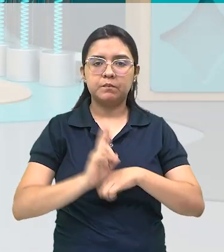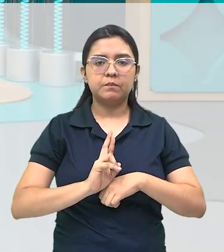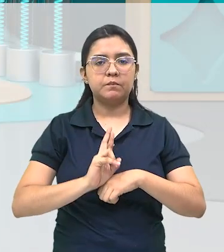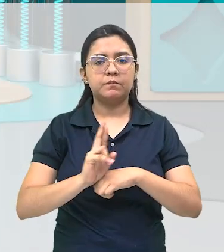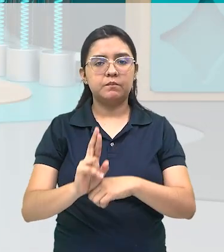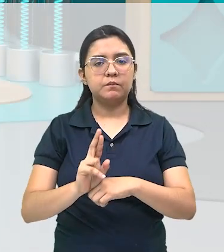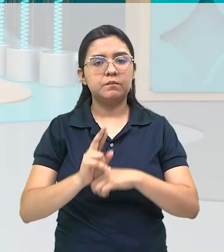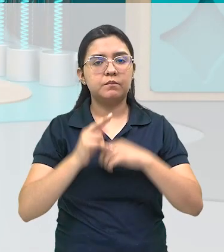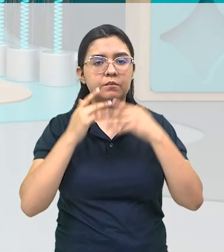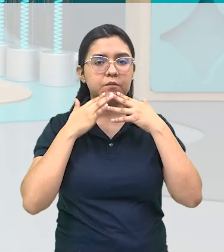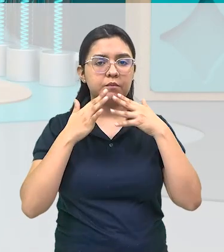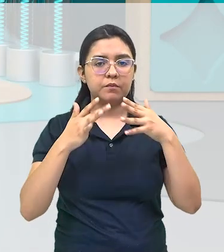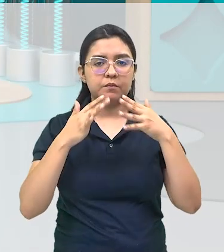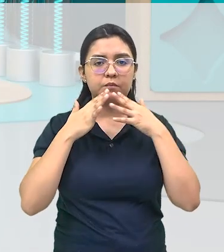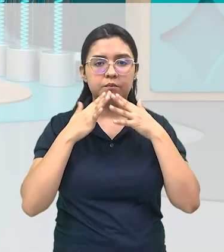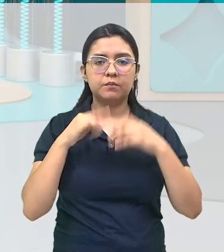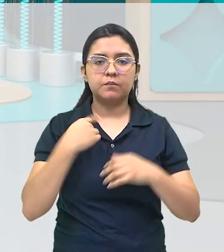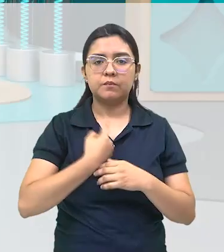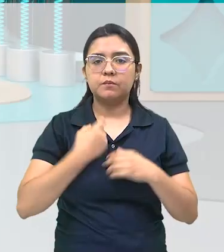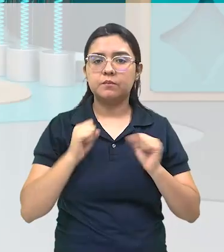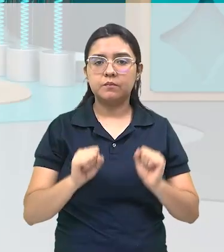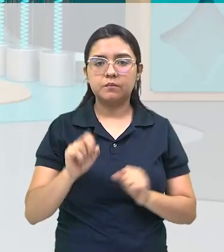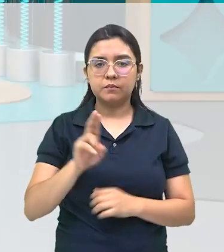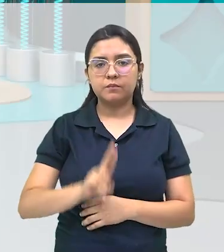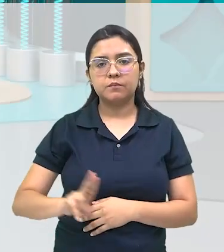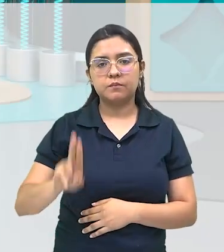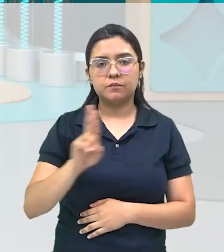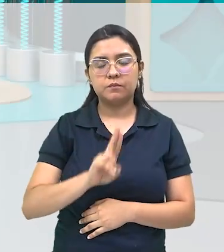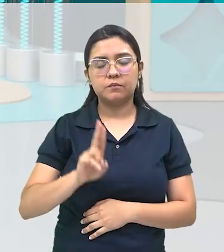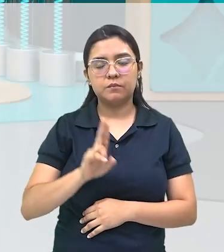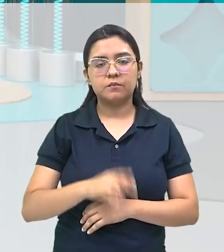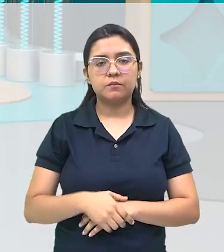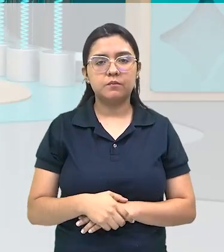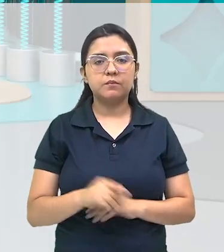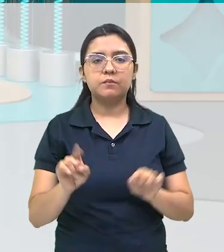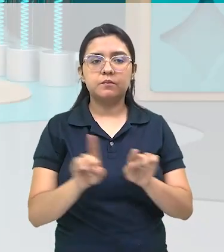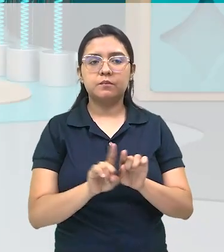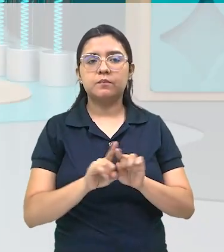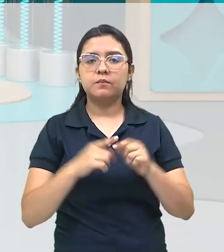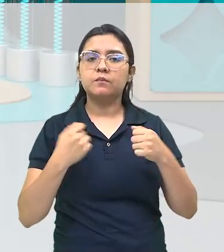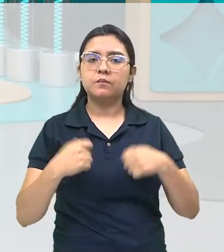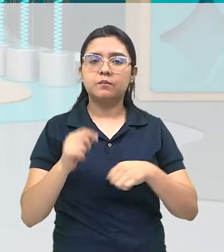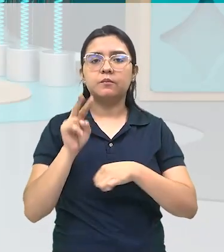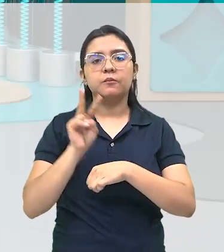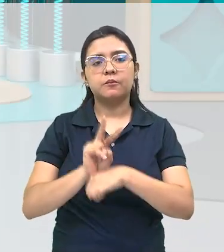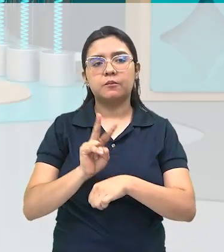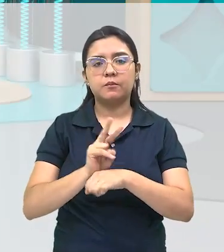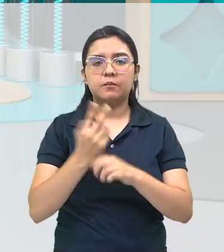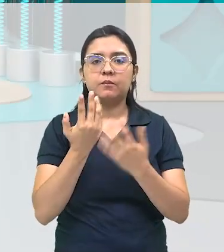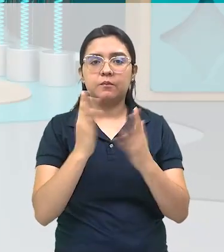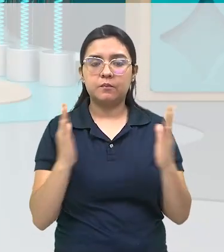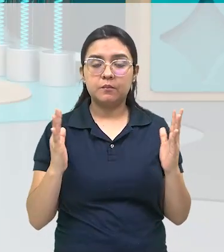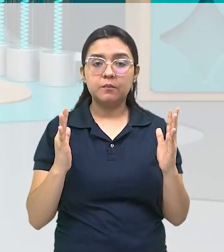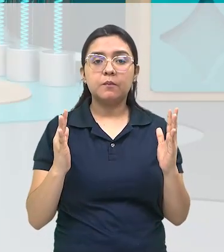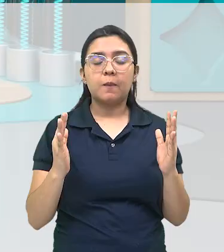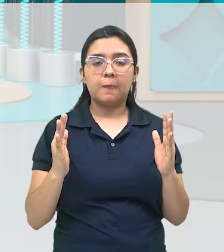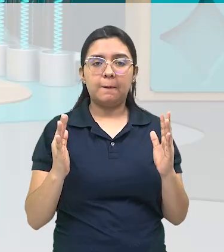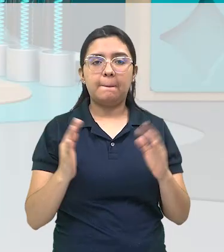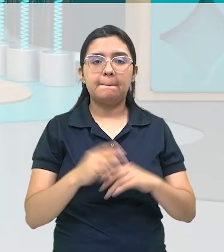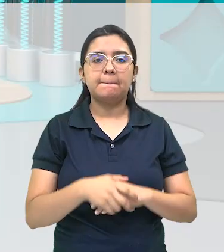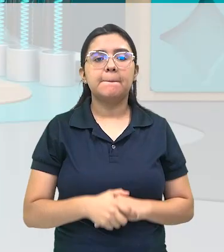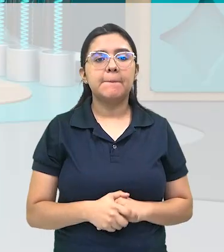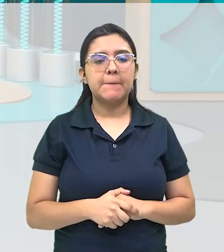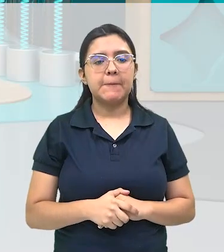recursos naturais para que a gente possa usar. A gente precisa também cuidar dela. e para que ela